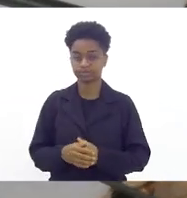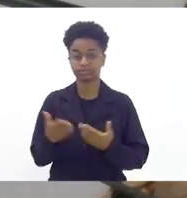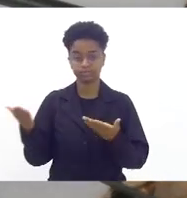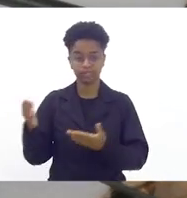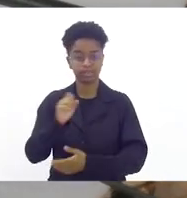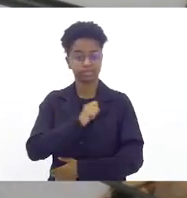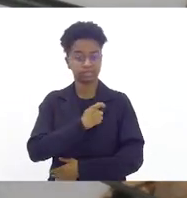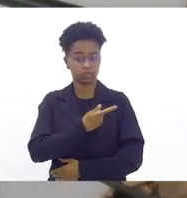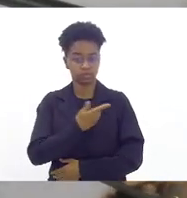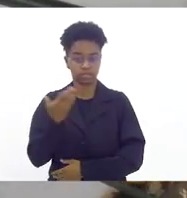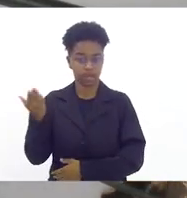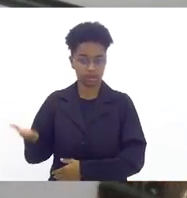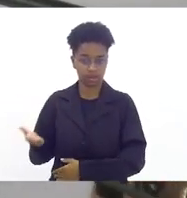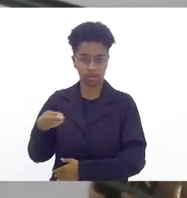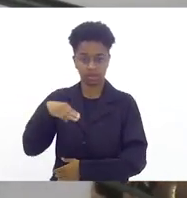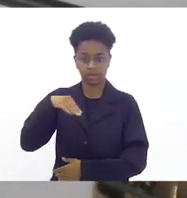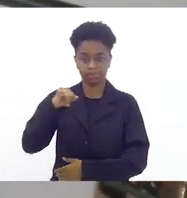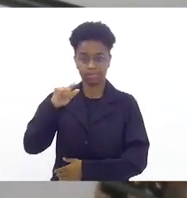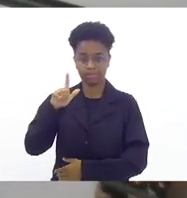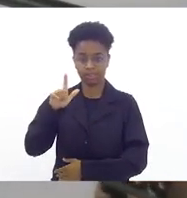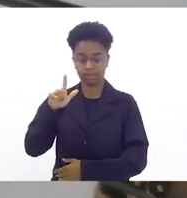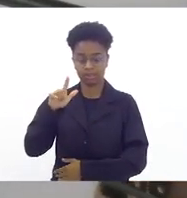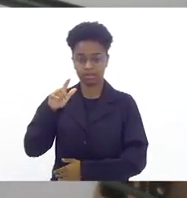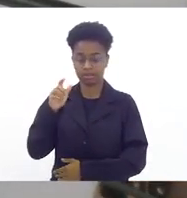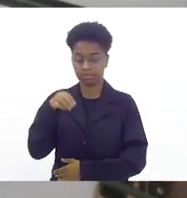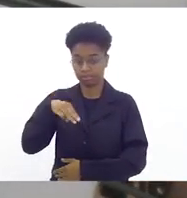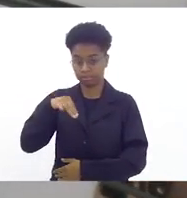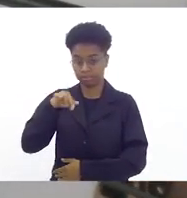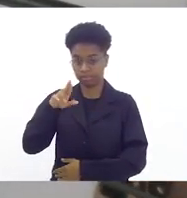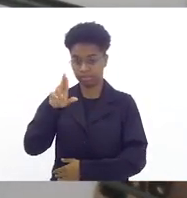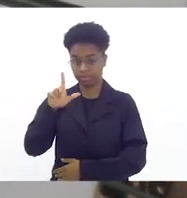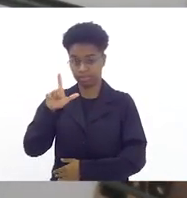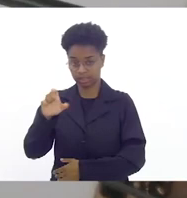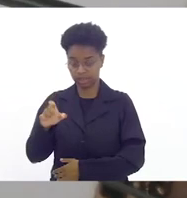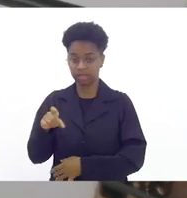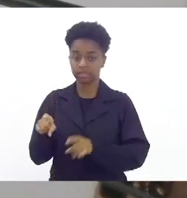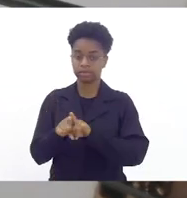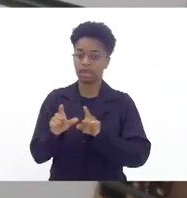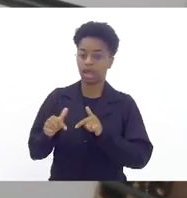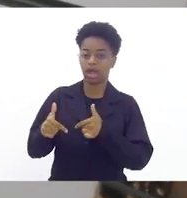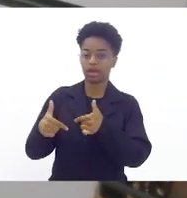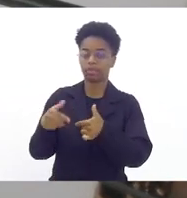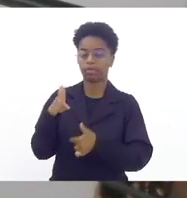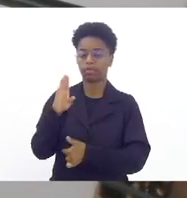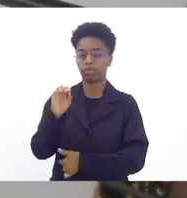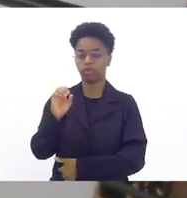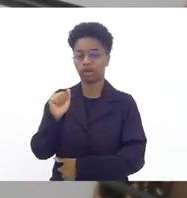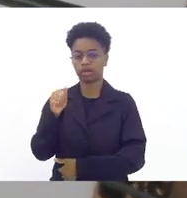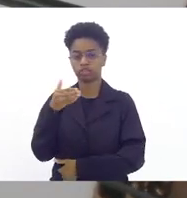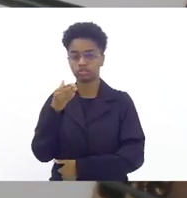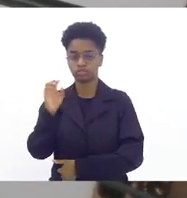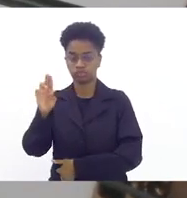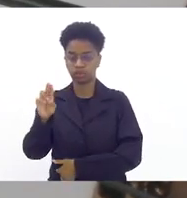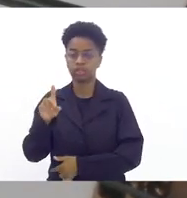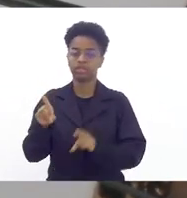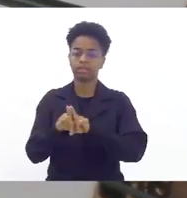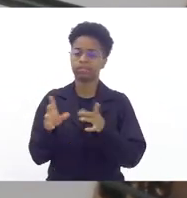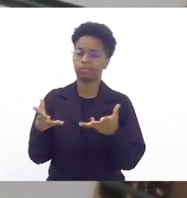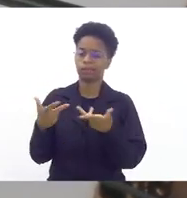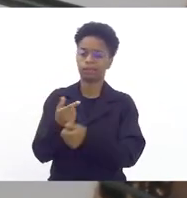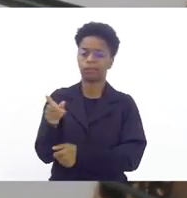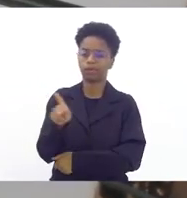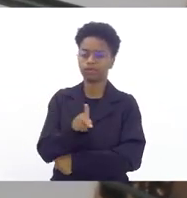de São Gonçalo, Mirle Menezes, que é da obra social do Boaçu e da Rede Emancipa, excelente professora de matemática.